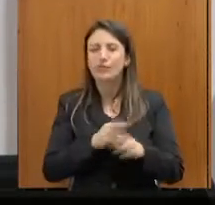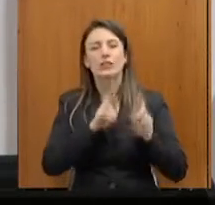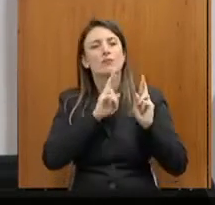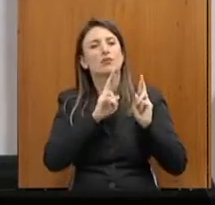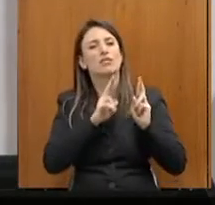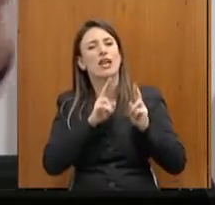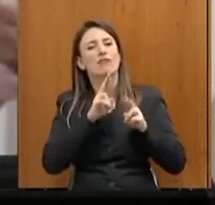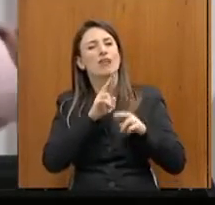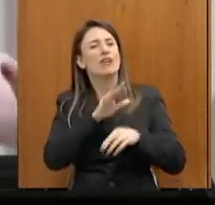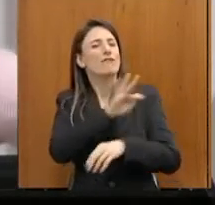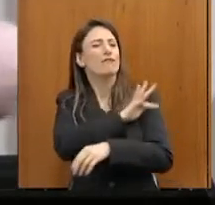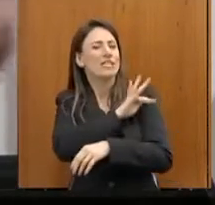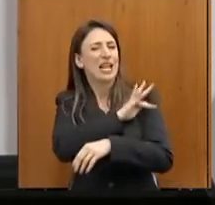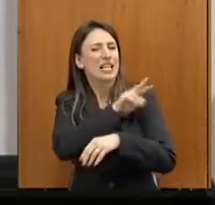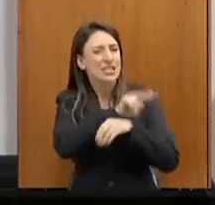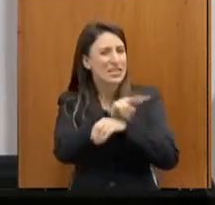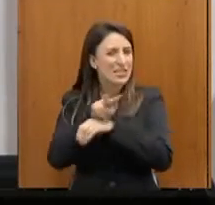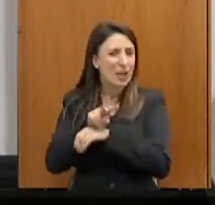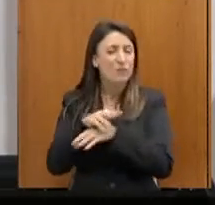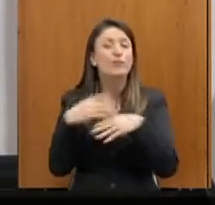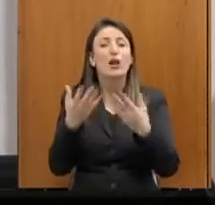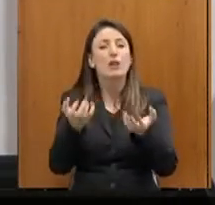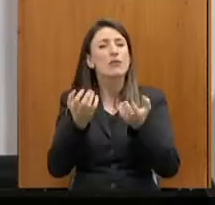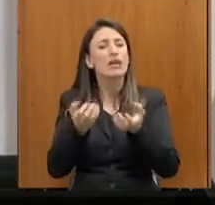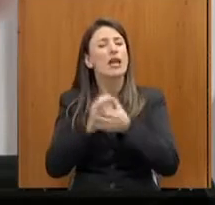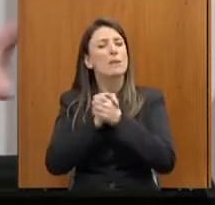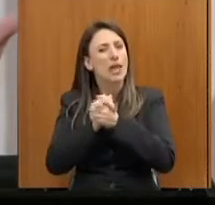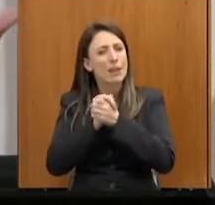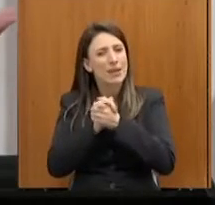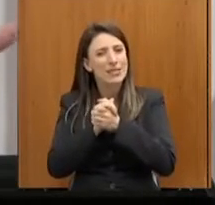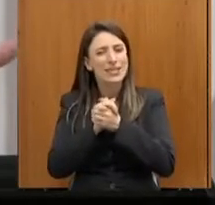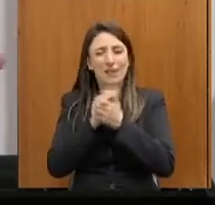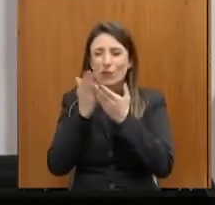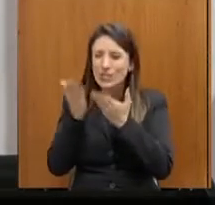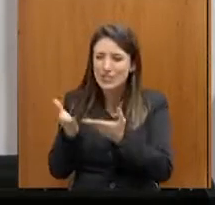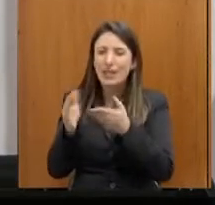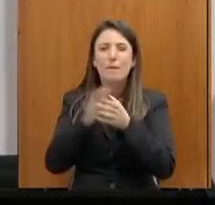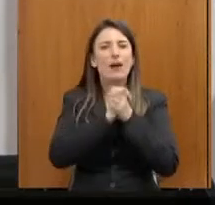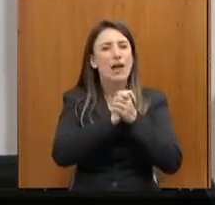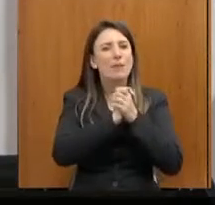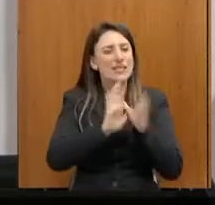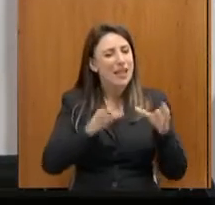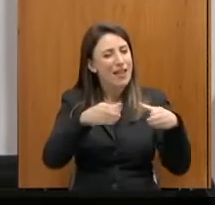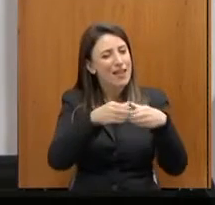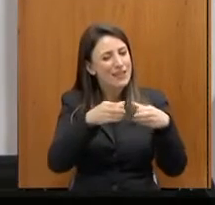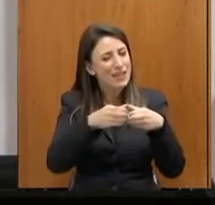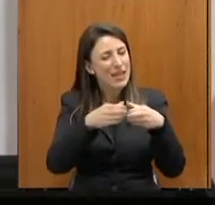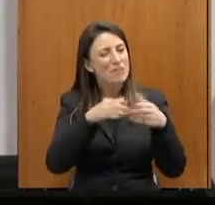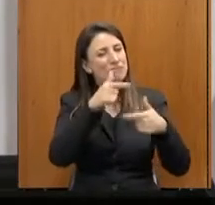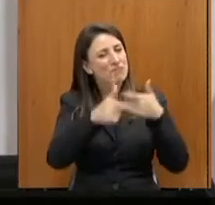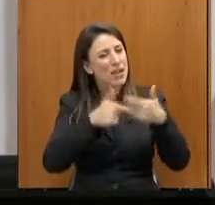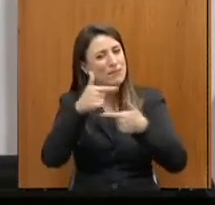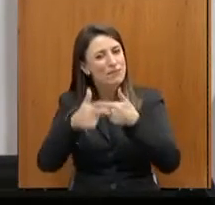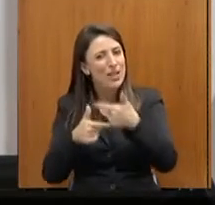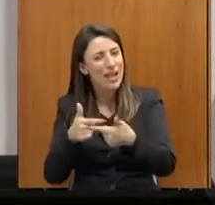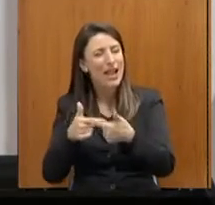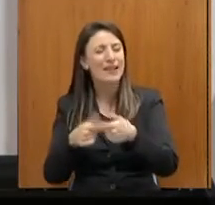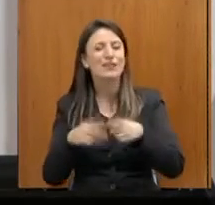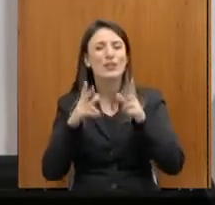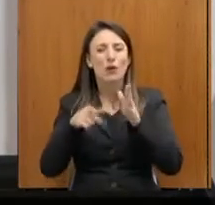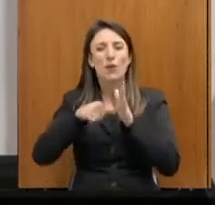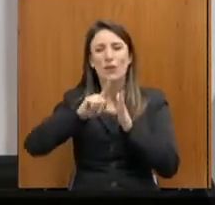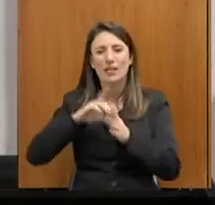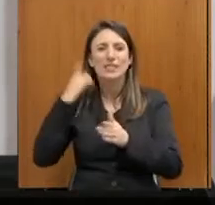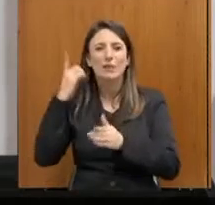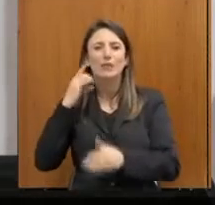eu quero te parabenizar e parabenizar toda a equipe pelo trabalho e dizer que como Deputado Thiago